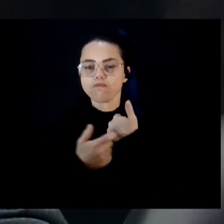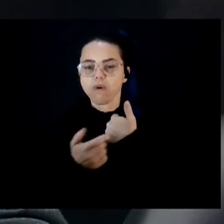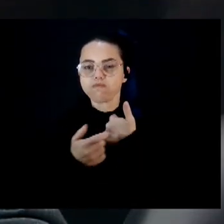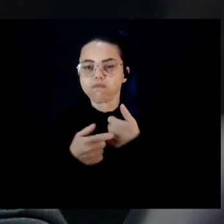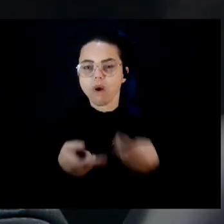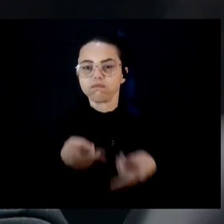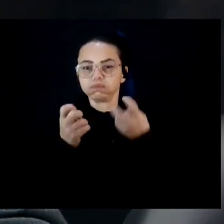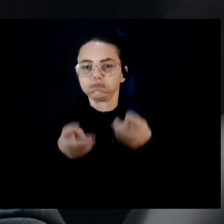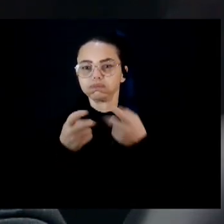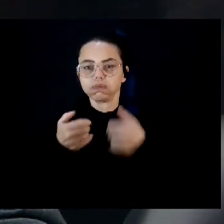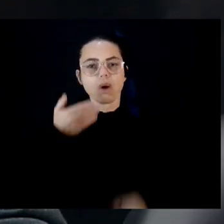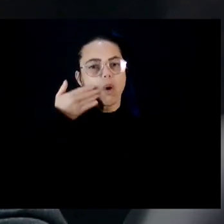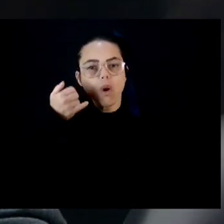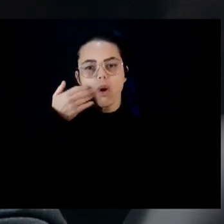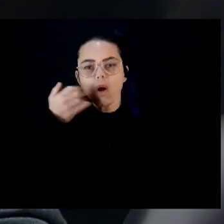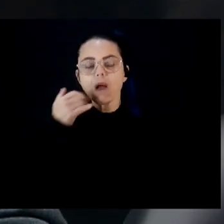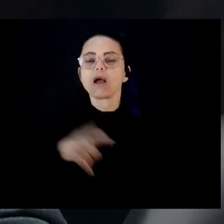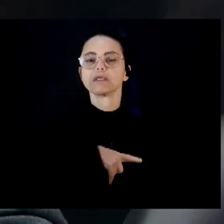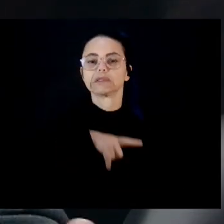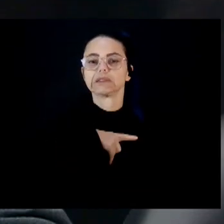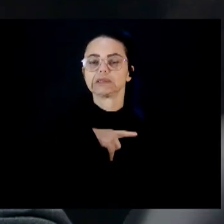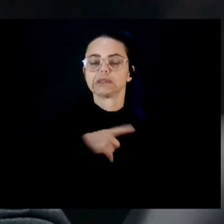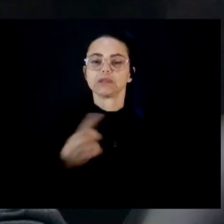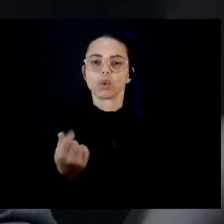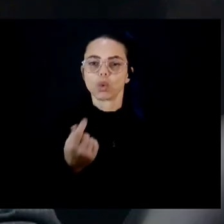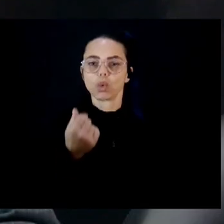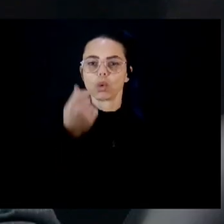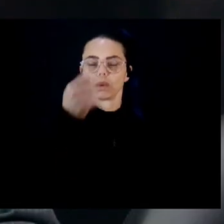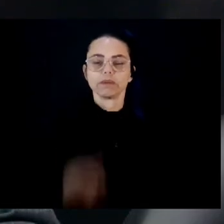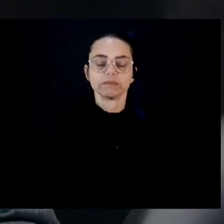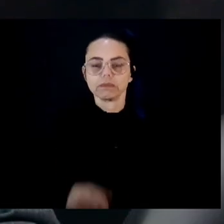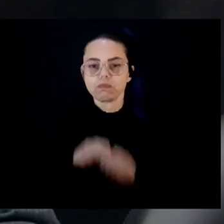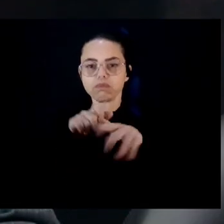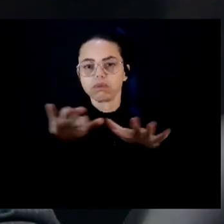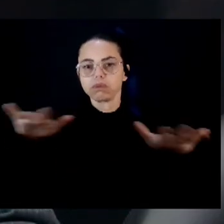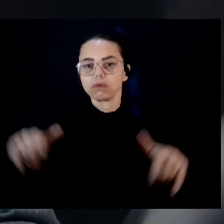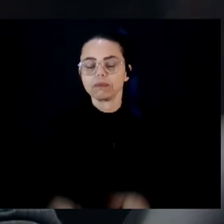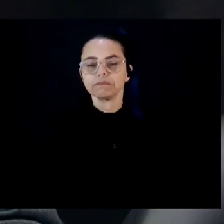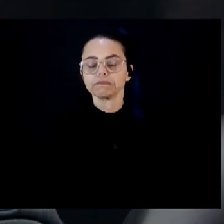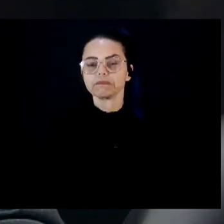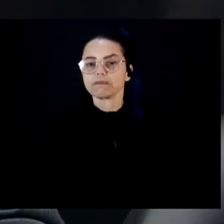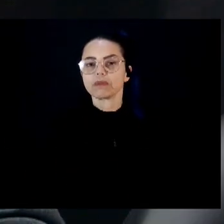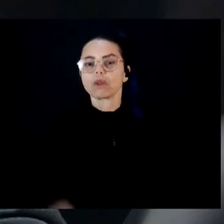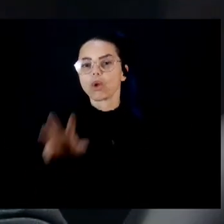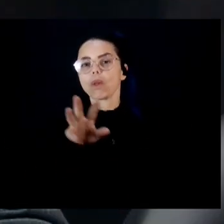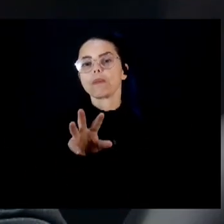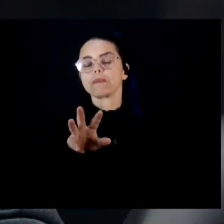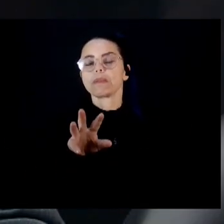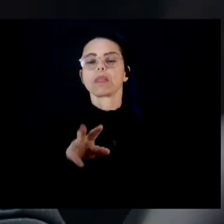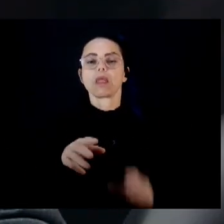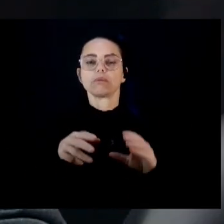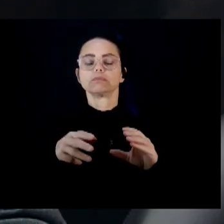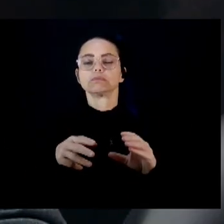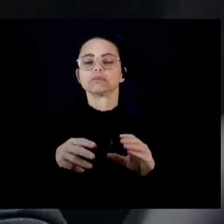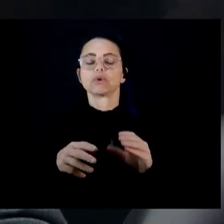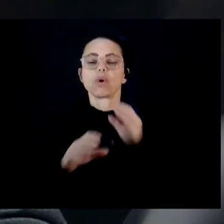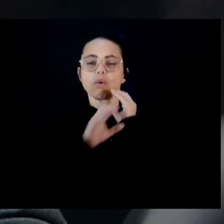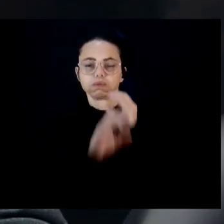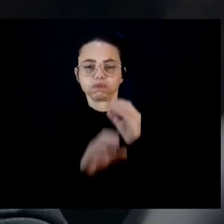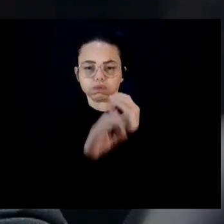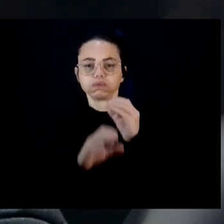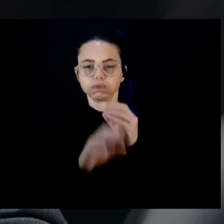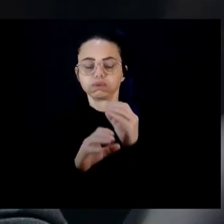sociais geram e propagam, né, para esse tipo de público. Então a gente está vendo bastante essa procura